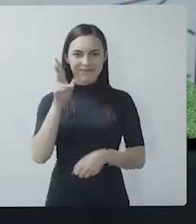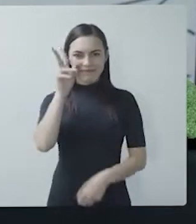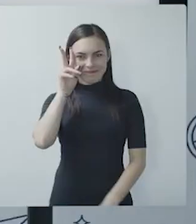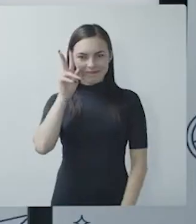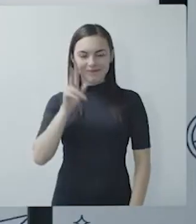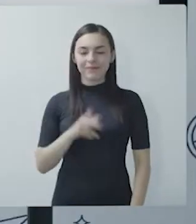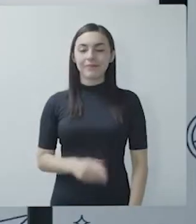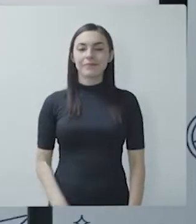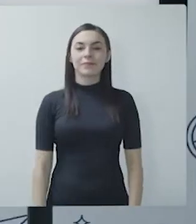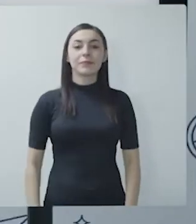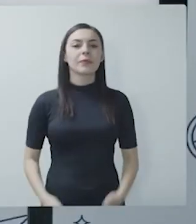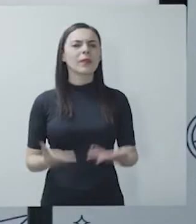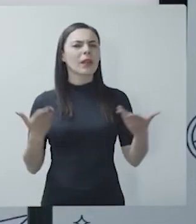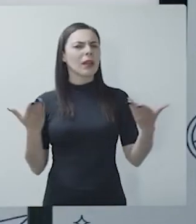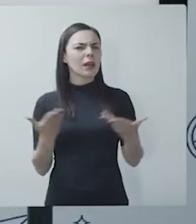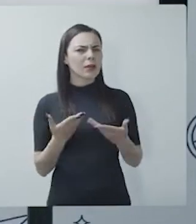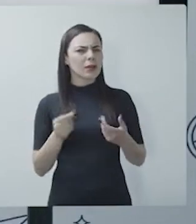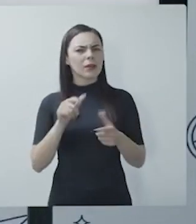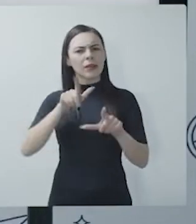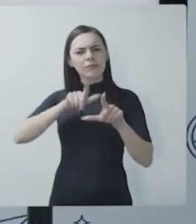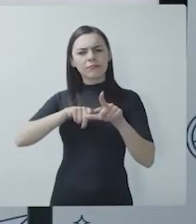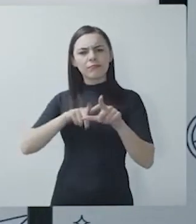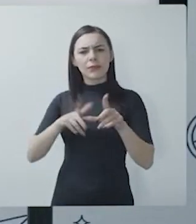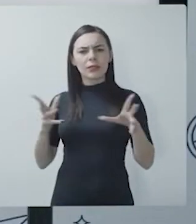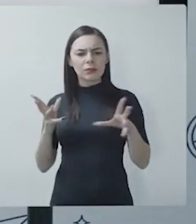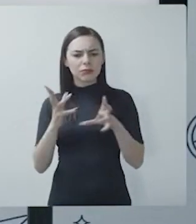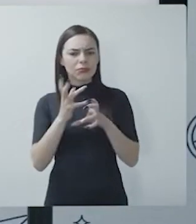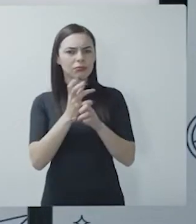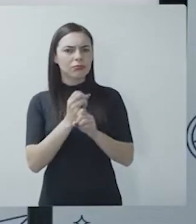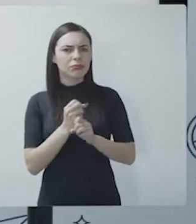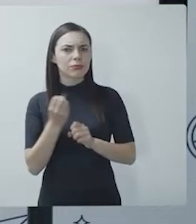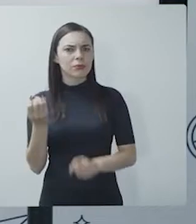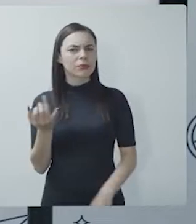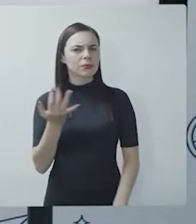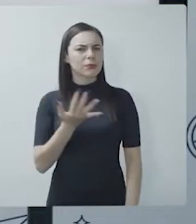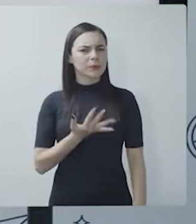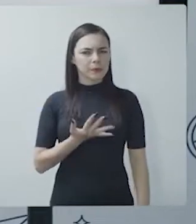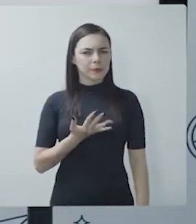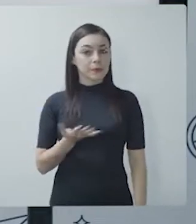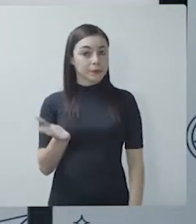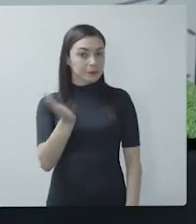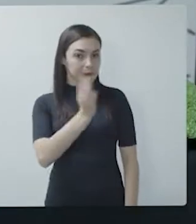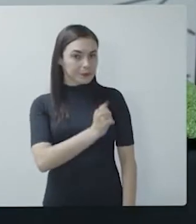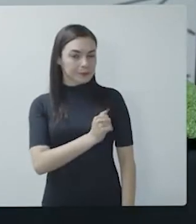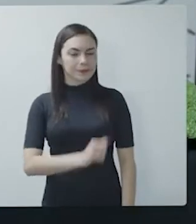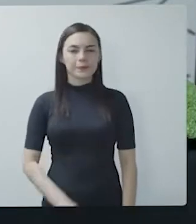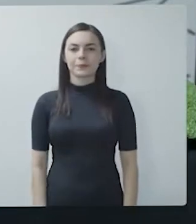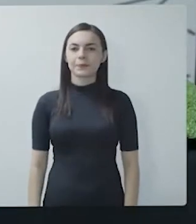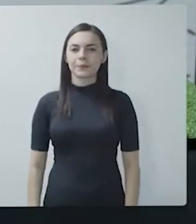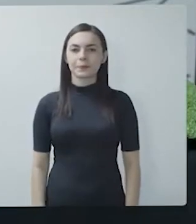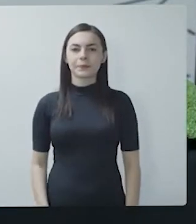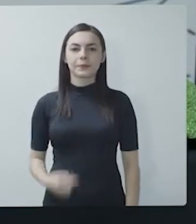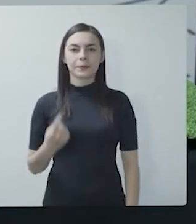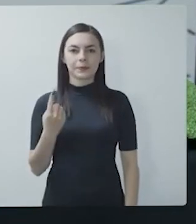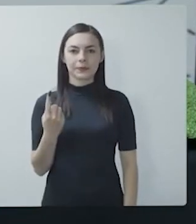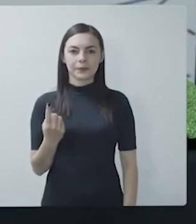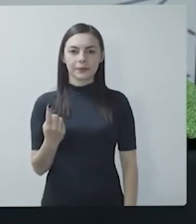lá. Vamos contar quantas letras tem a palavra natação? Vamos lá.